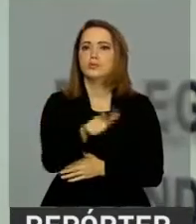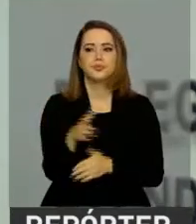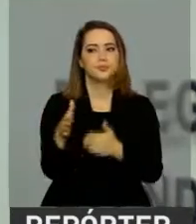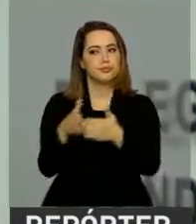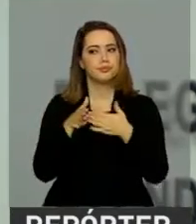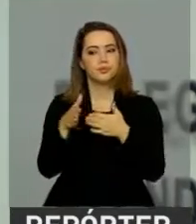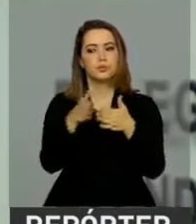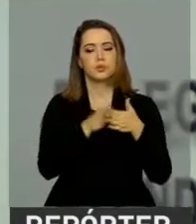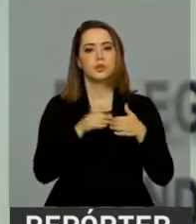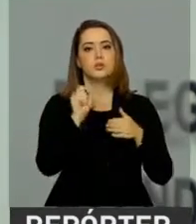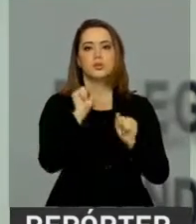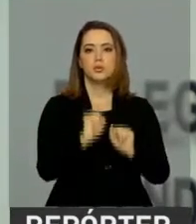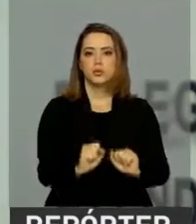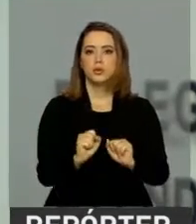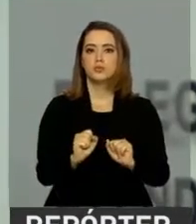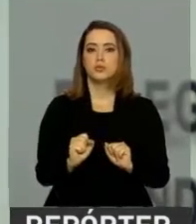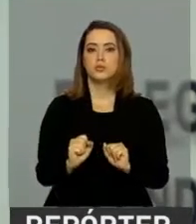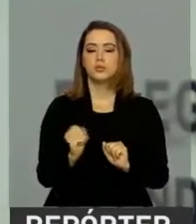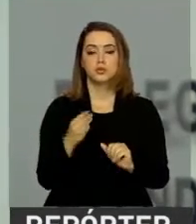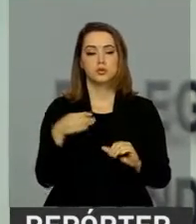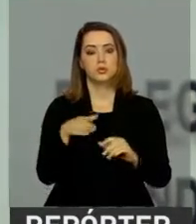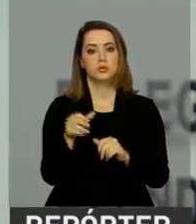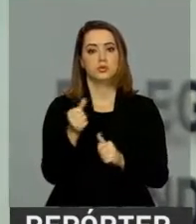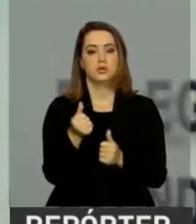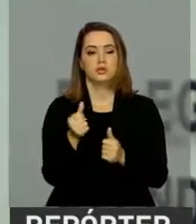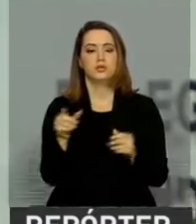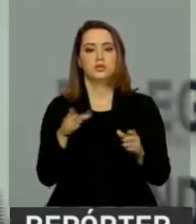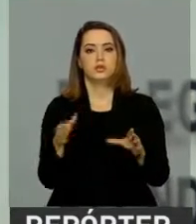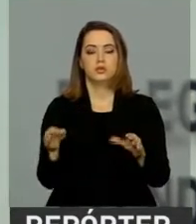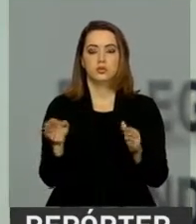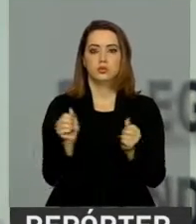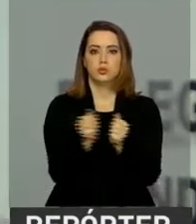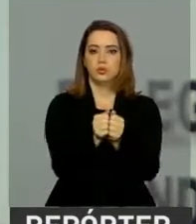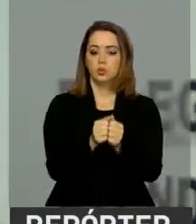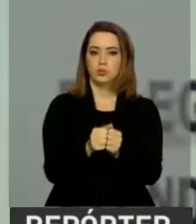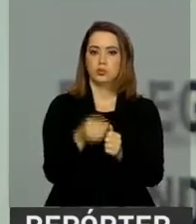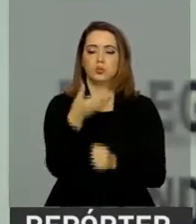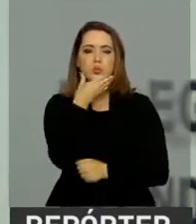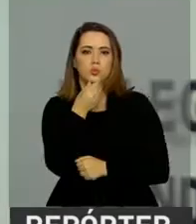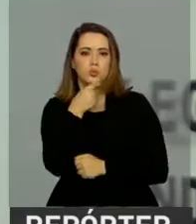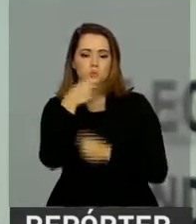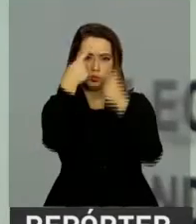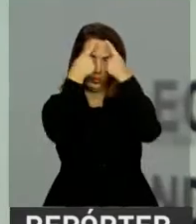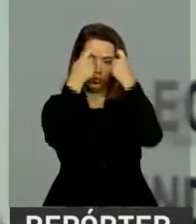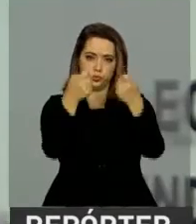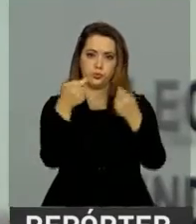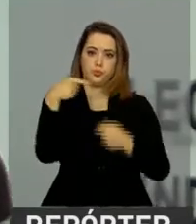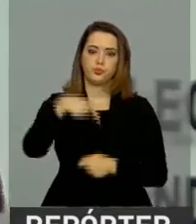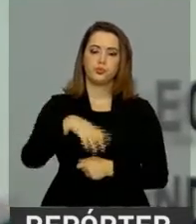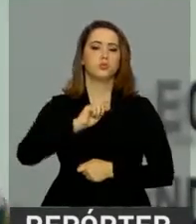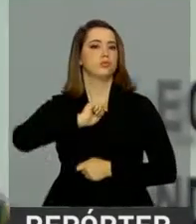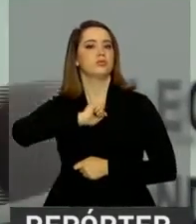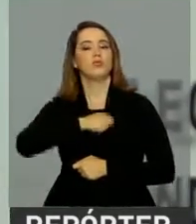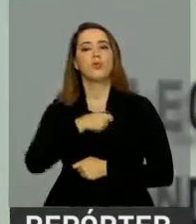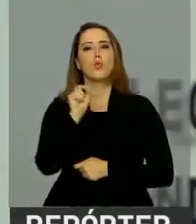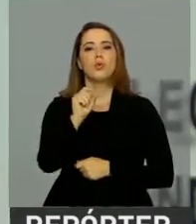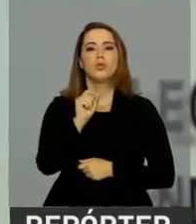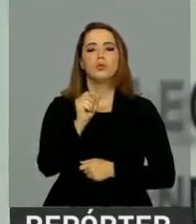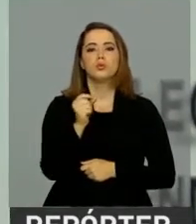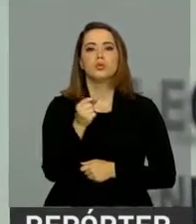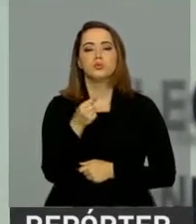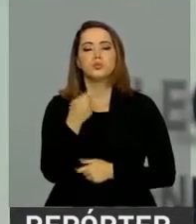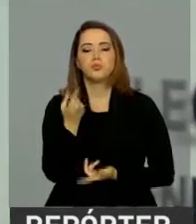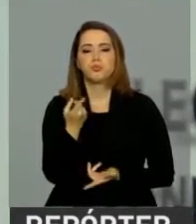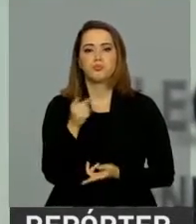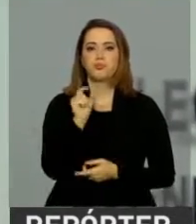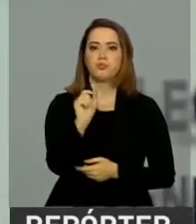que possa ensejar a permanência dela numa relação violenta. E aqui no dia a dia da delegacia, quais são os desafios ainda?